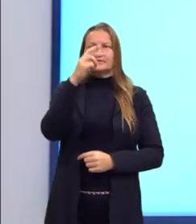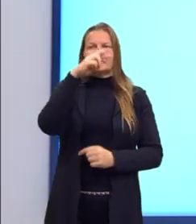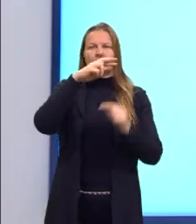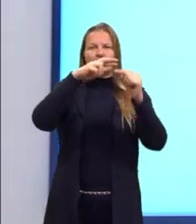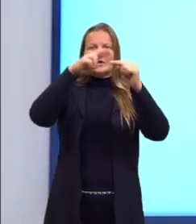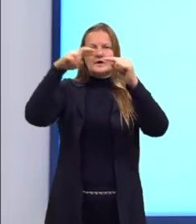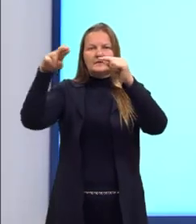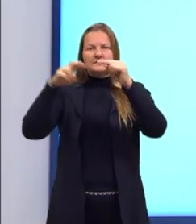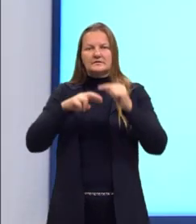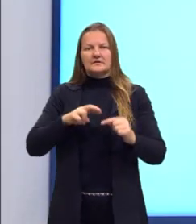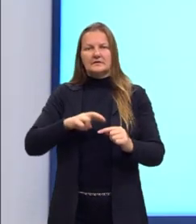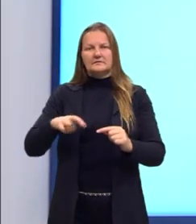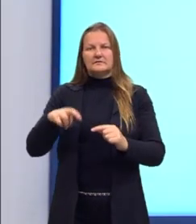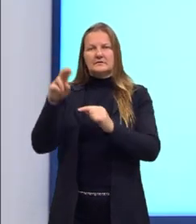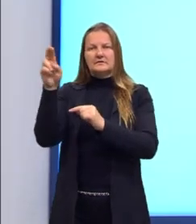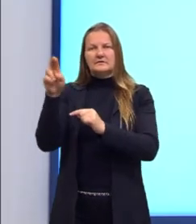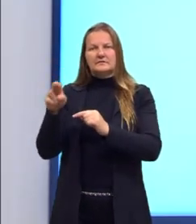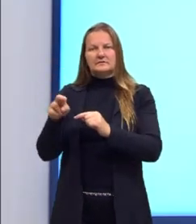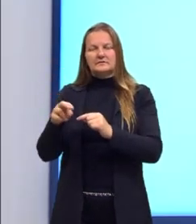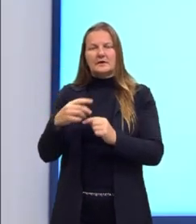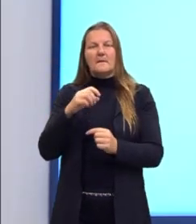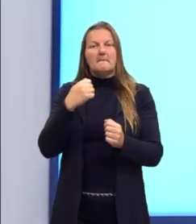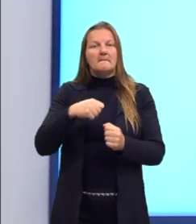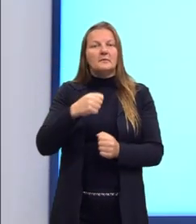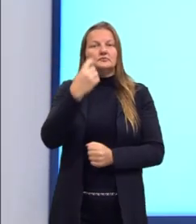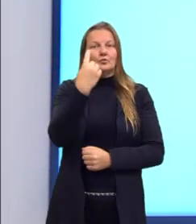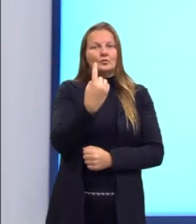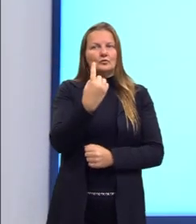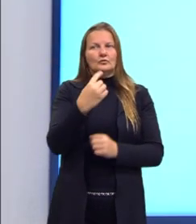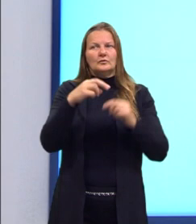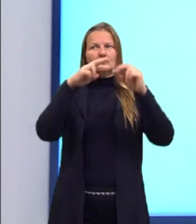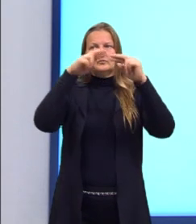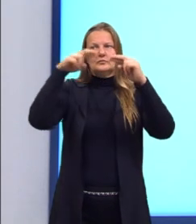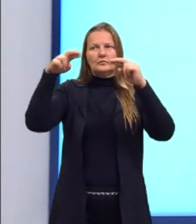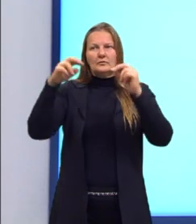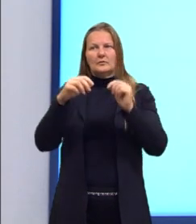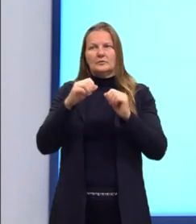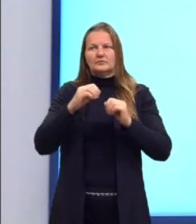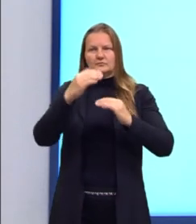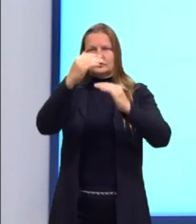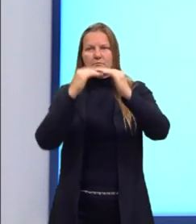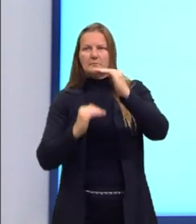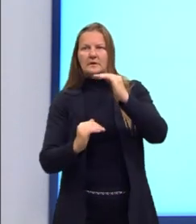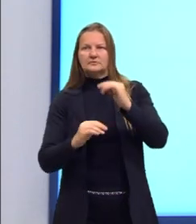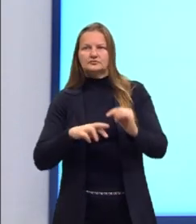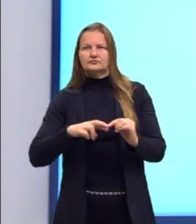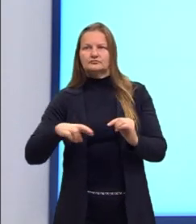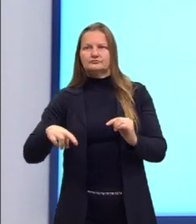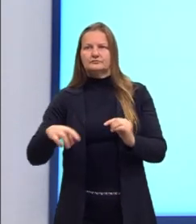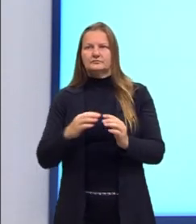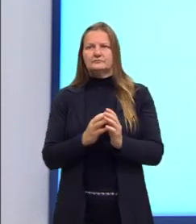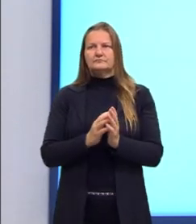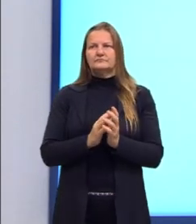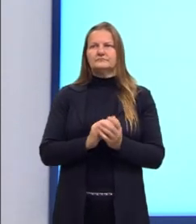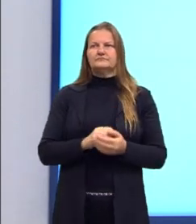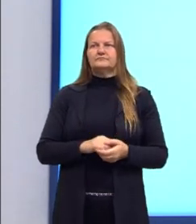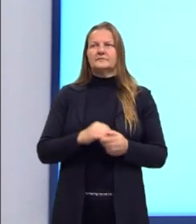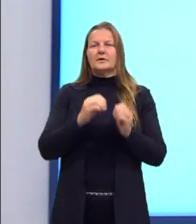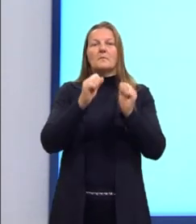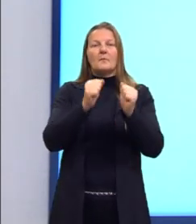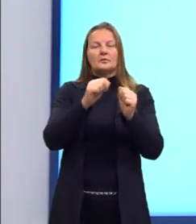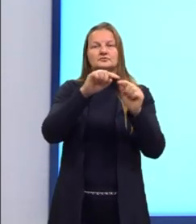né eu vou medir a resistência só de um eu Oi hoje esse de cima eu posso medir o de baixo tá